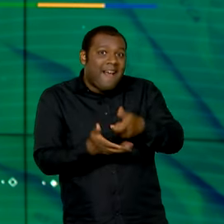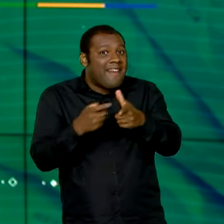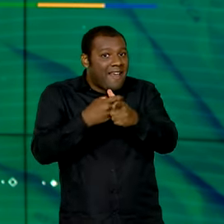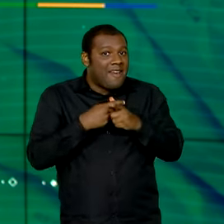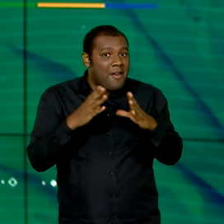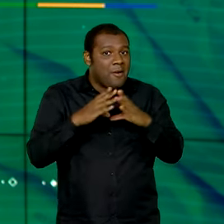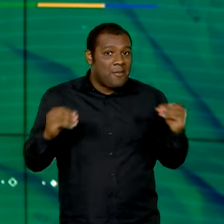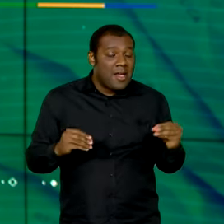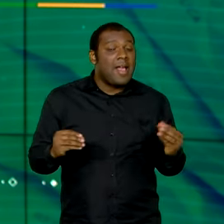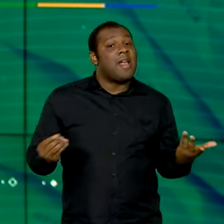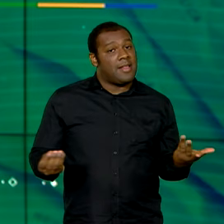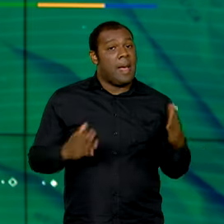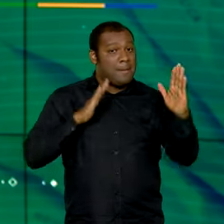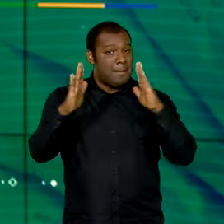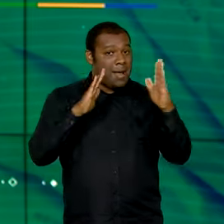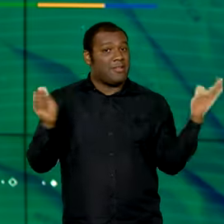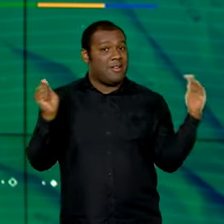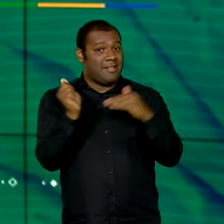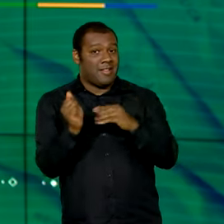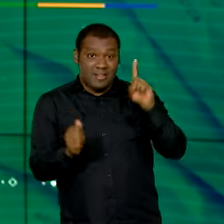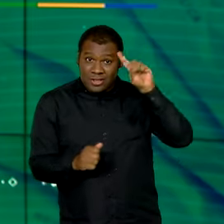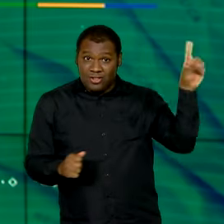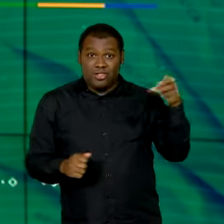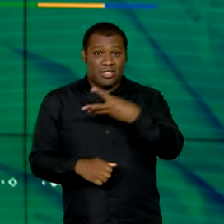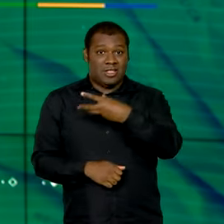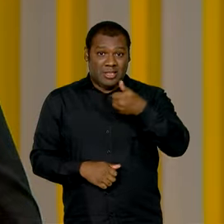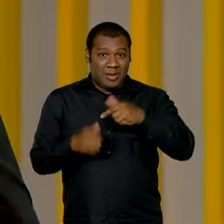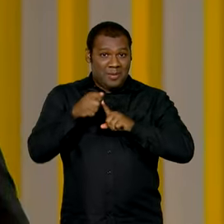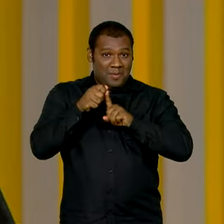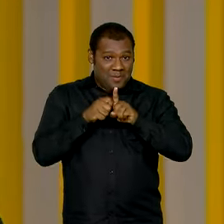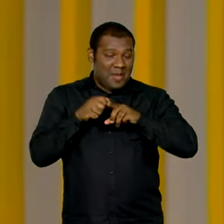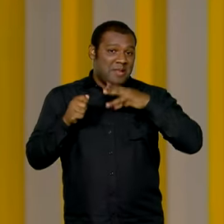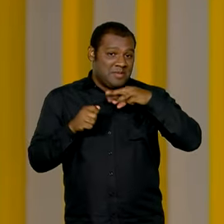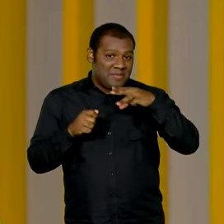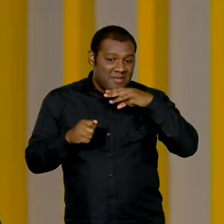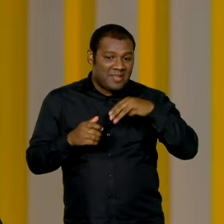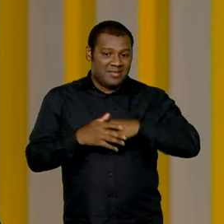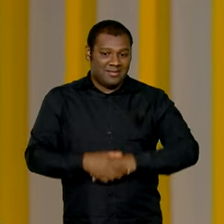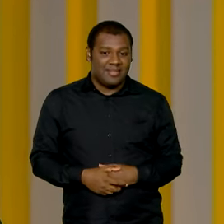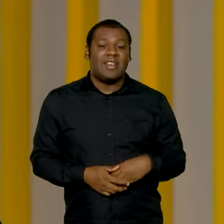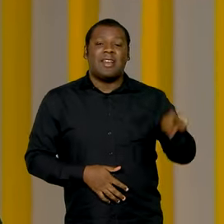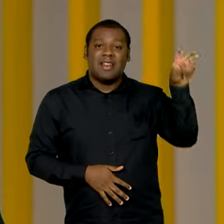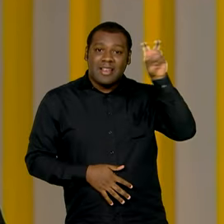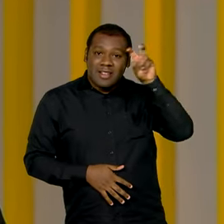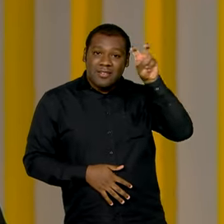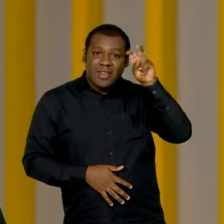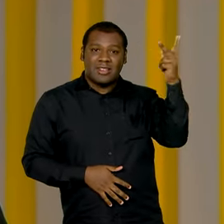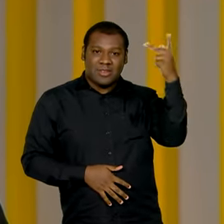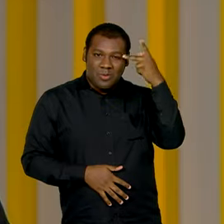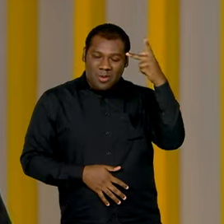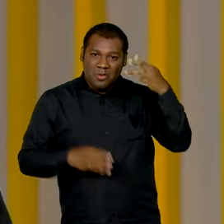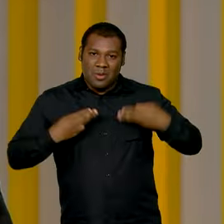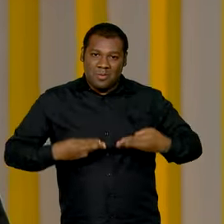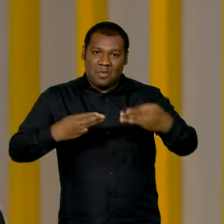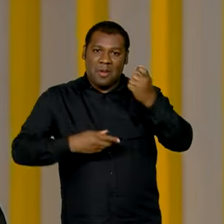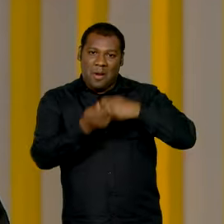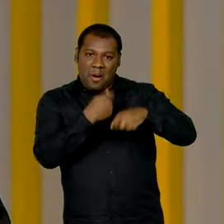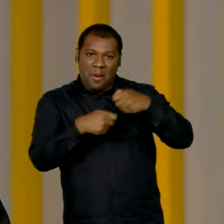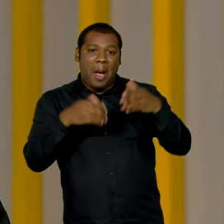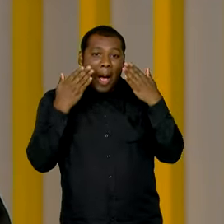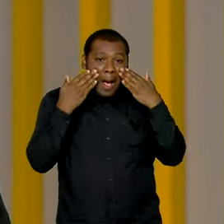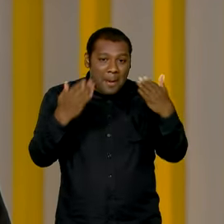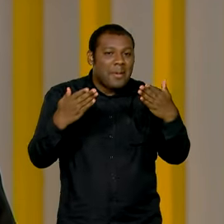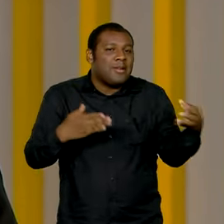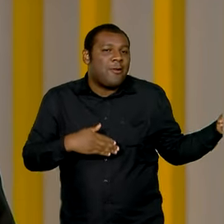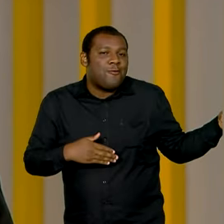até 31 de Março para aderir ao programa e nesta quinta em São Paulo o ministério da fazenda apresentou mais